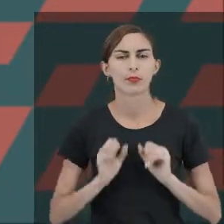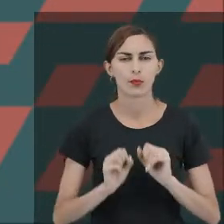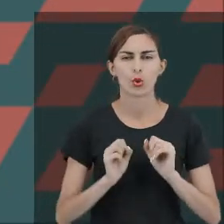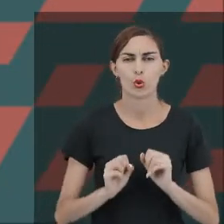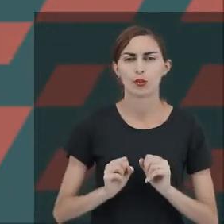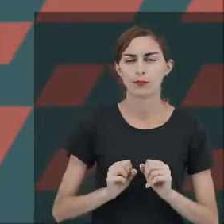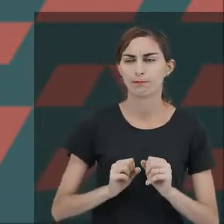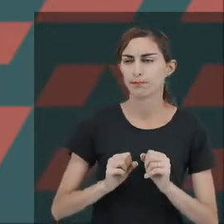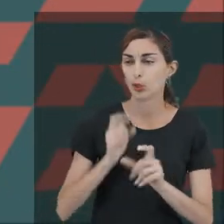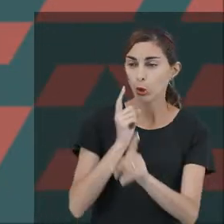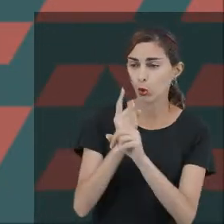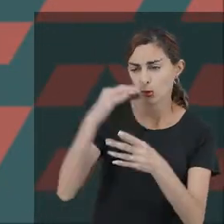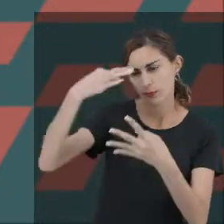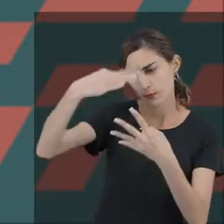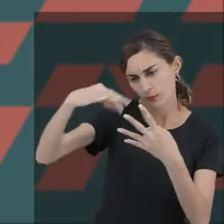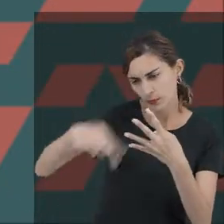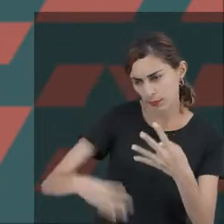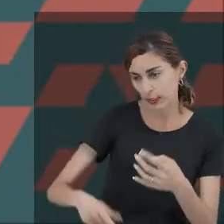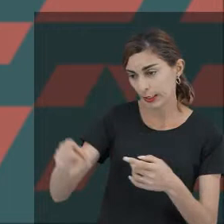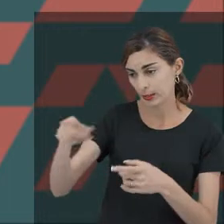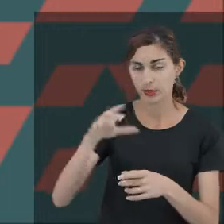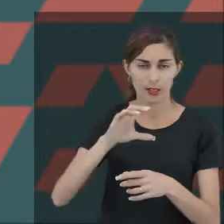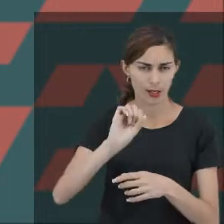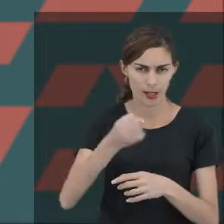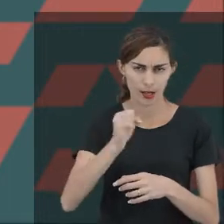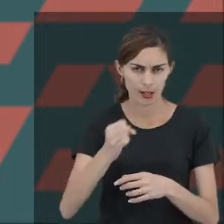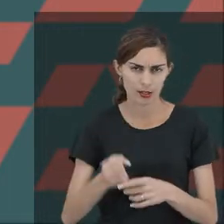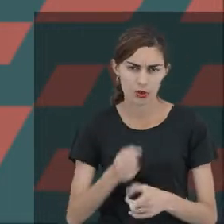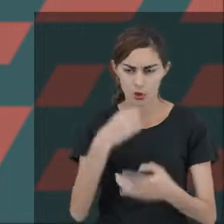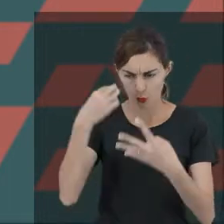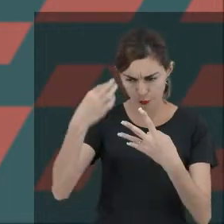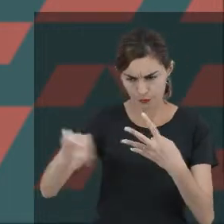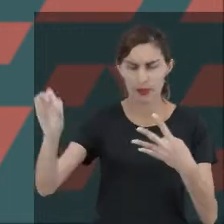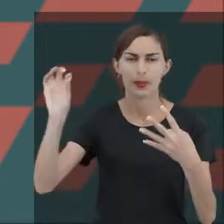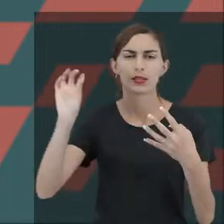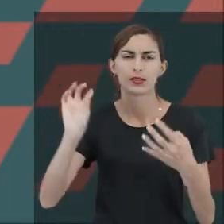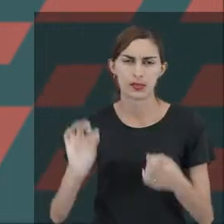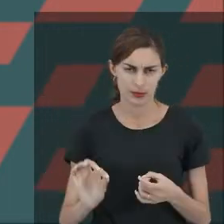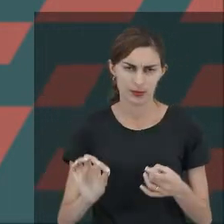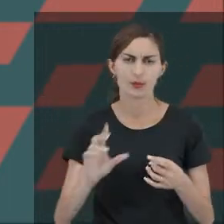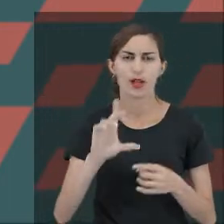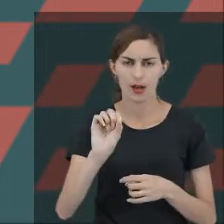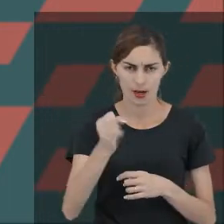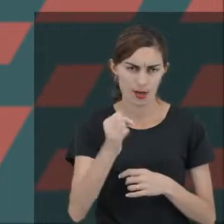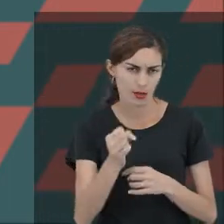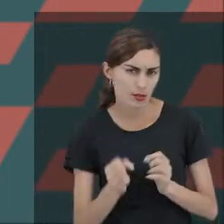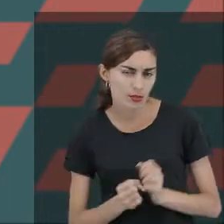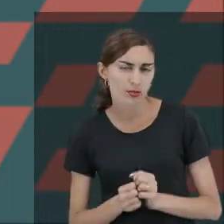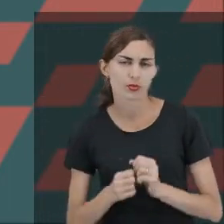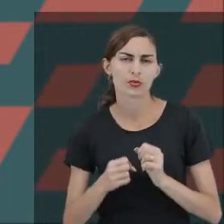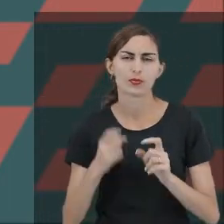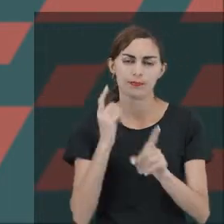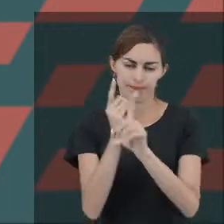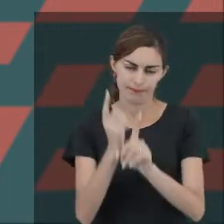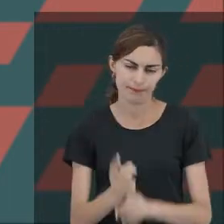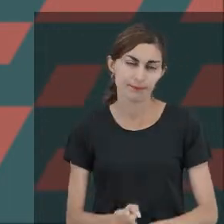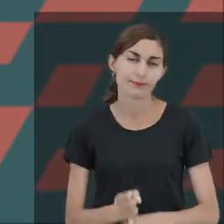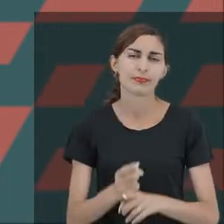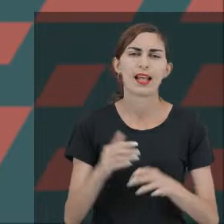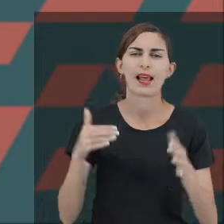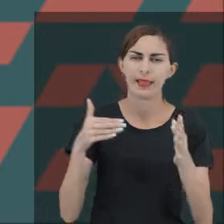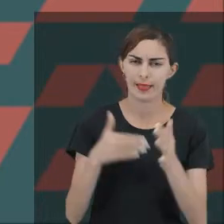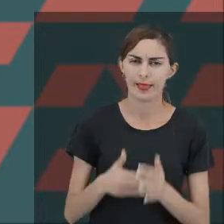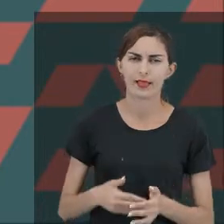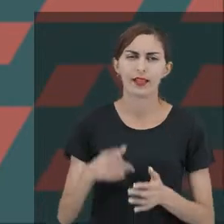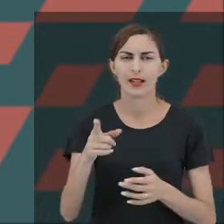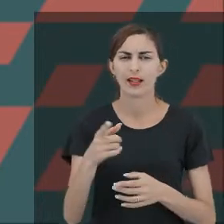classificação desses casos é a prioridade da vigilância, a confirmação, o descarte da hipótese diagnóstica, até para que